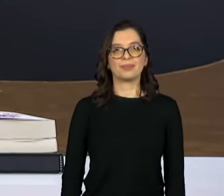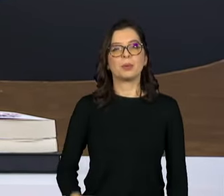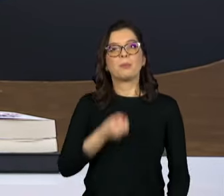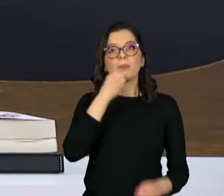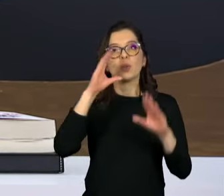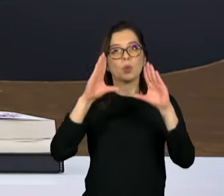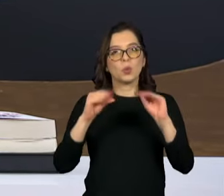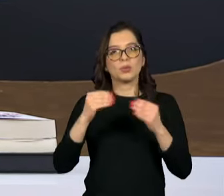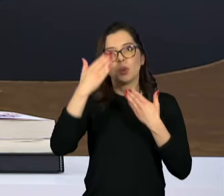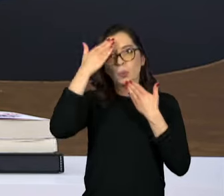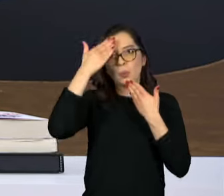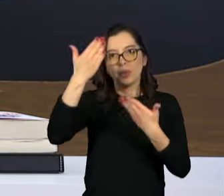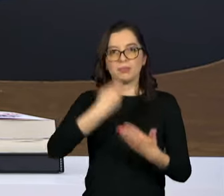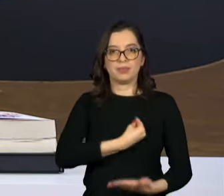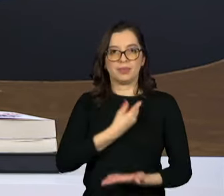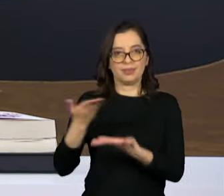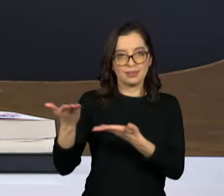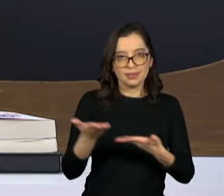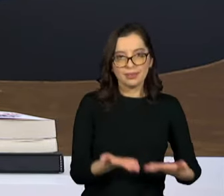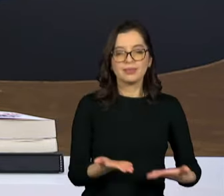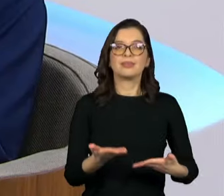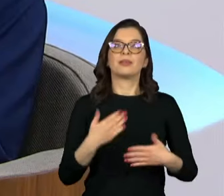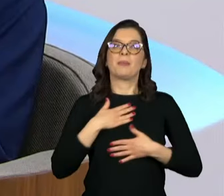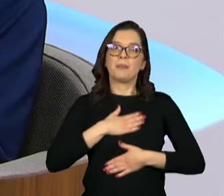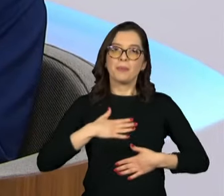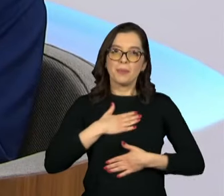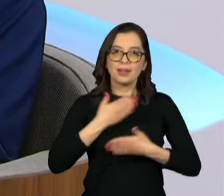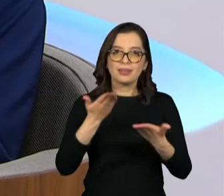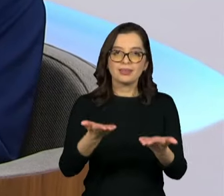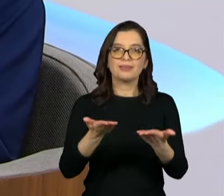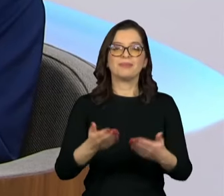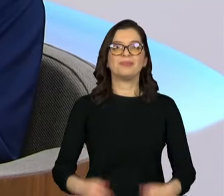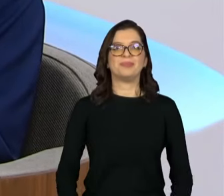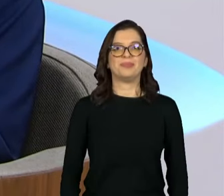estar aqui com a gente essa noite. É um prazer recebê-lo.